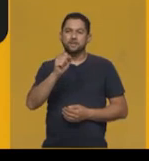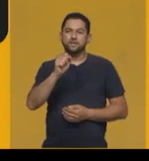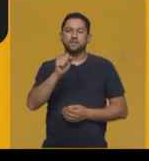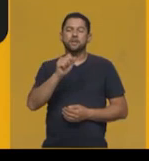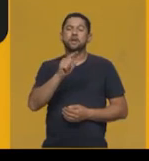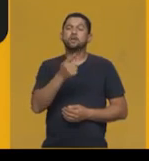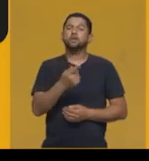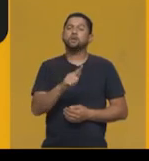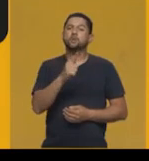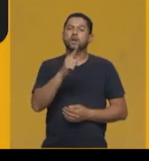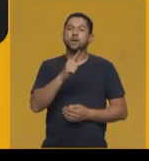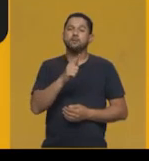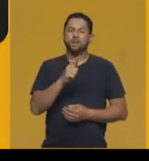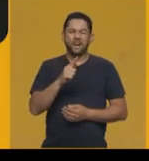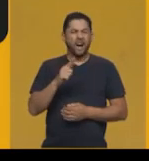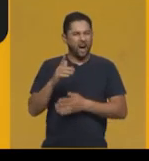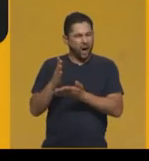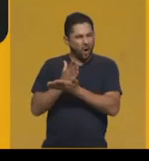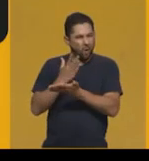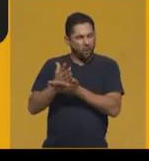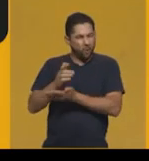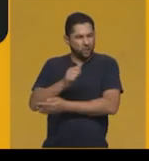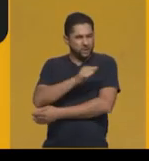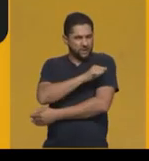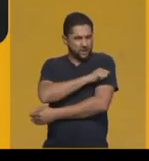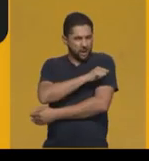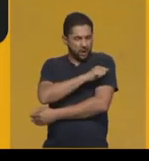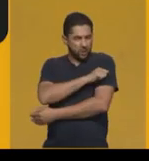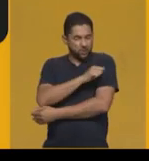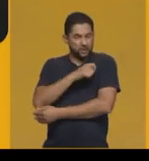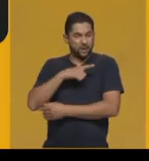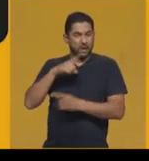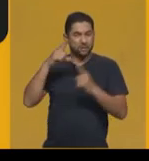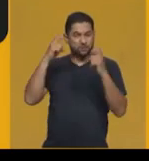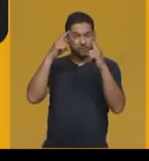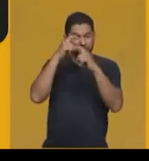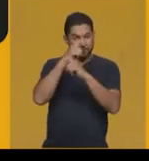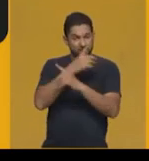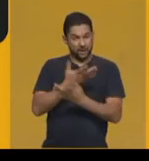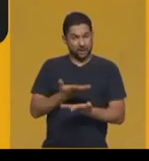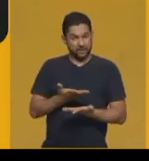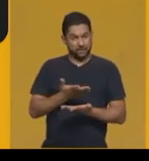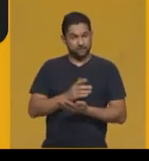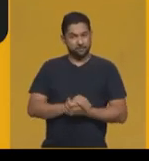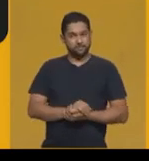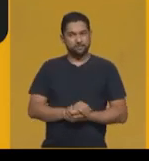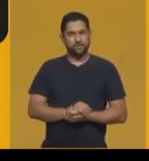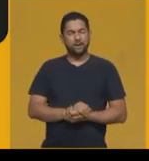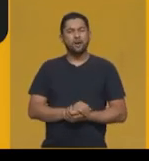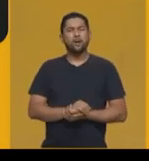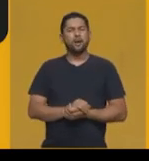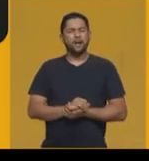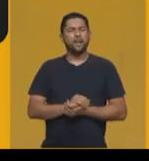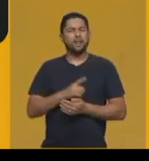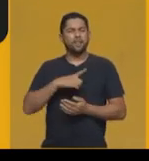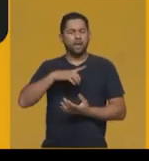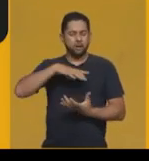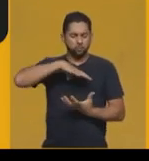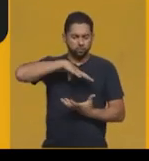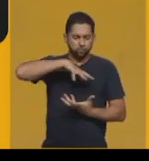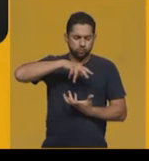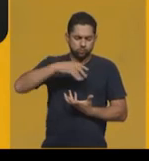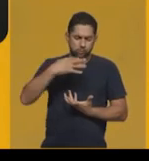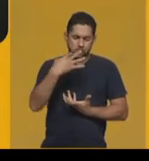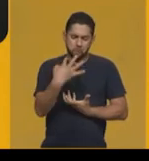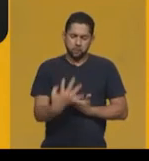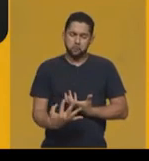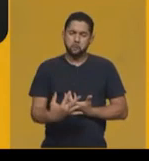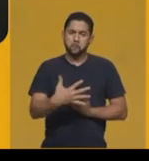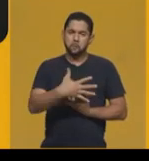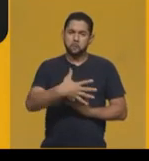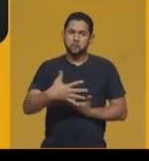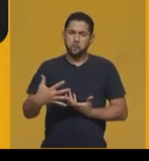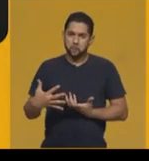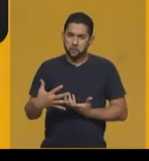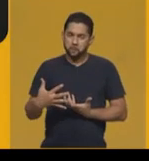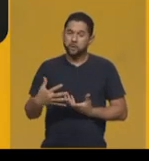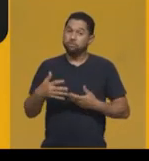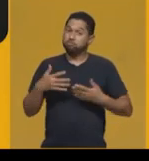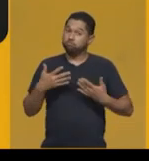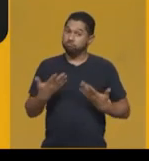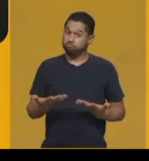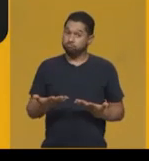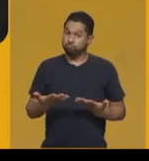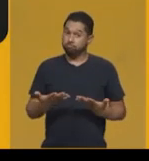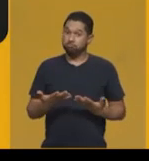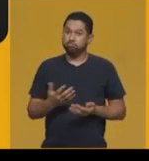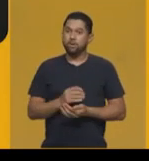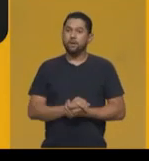coordenadas geográficas, Mas é algo tão simples, Quando a gente trabalha aquelas linhas imaginárias, traçadas sobre o globo terrestre